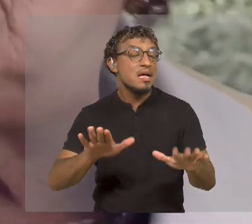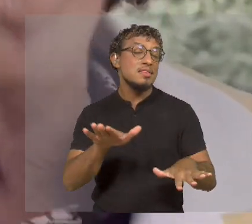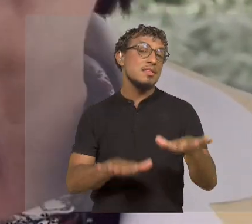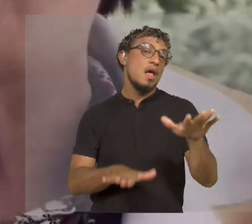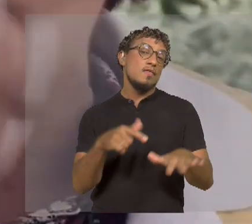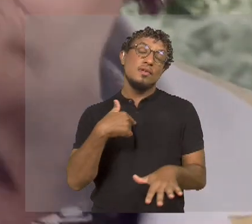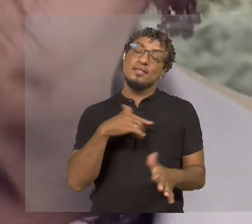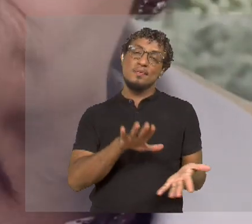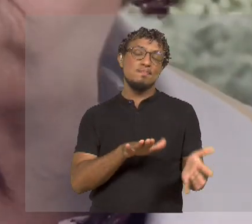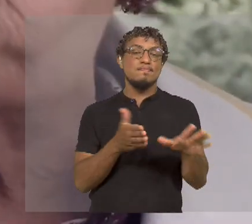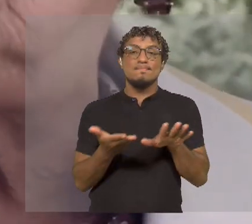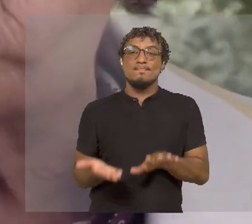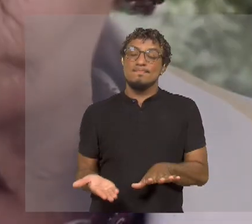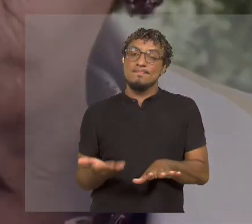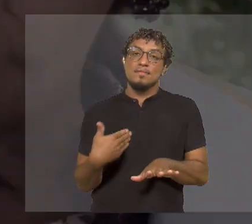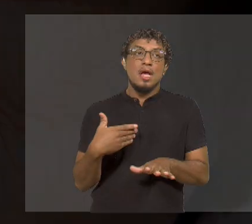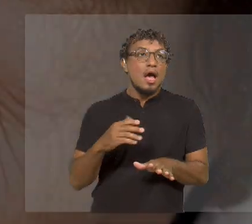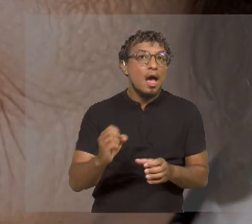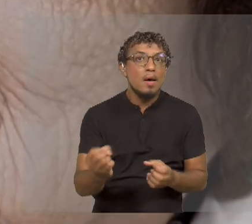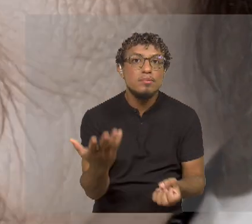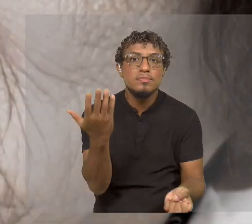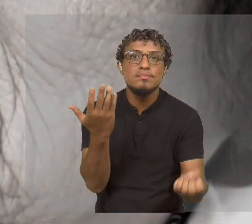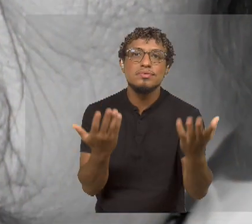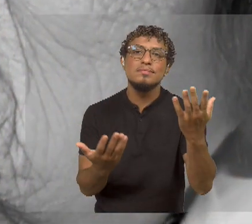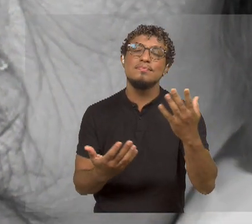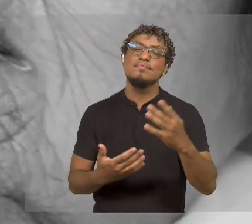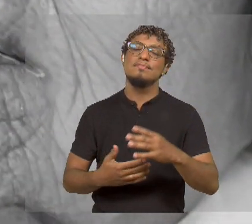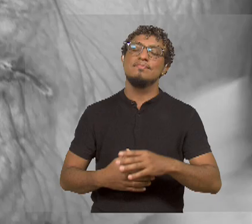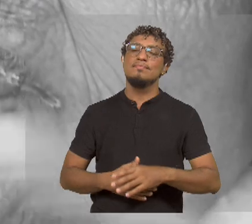Talvez eu nem esteja mais aqui quando isso acontecer.